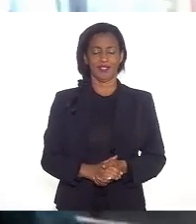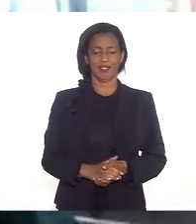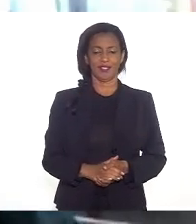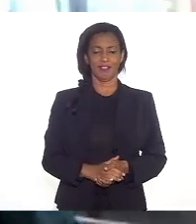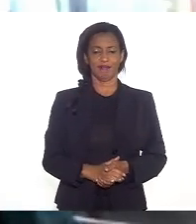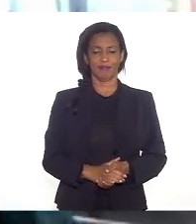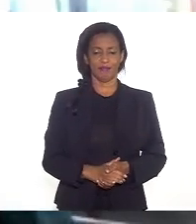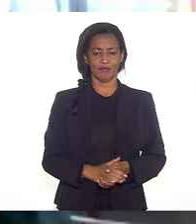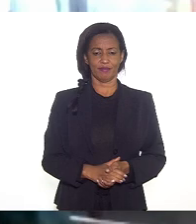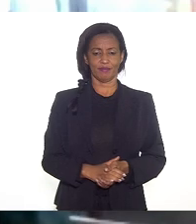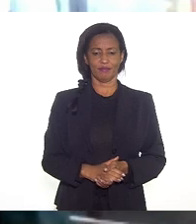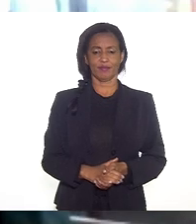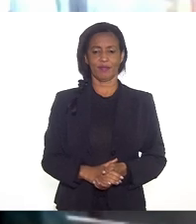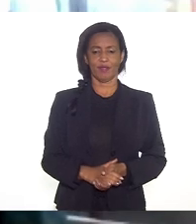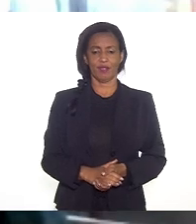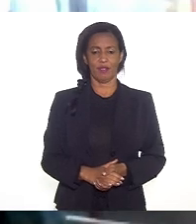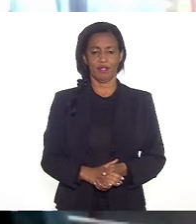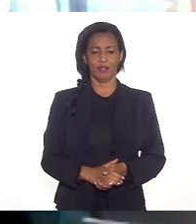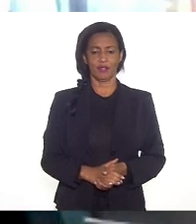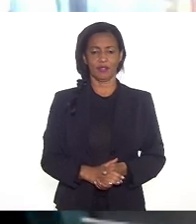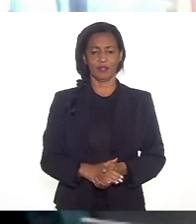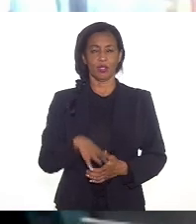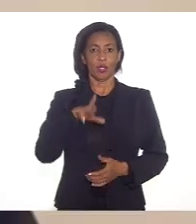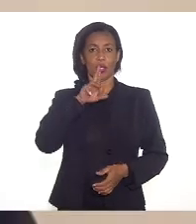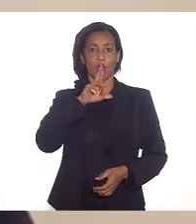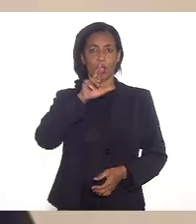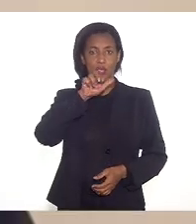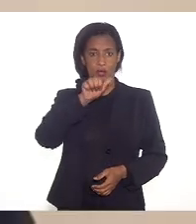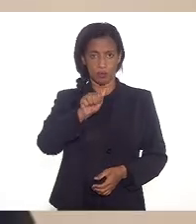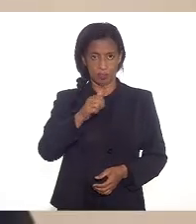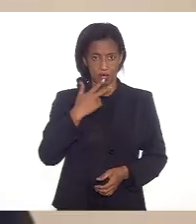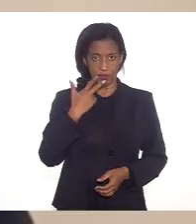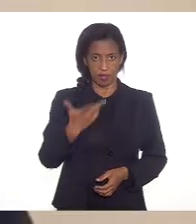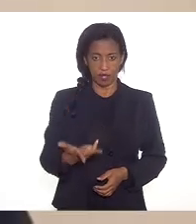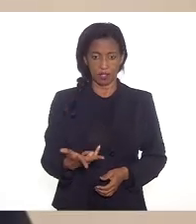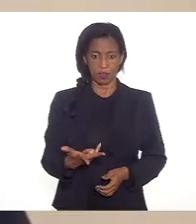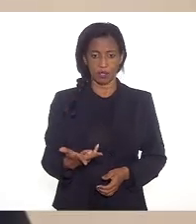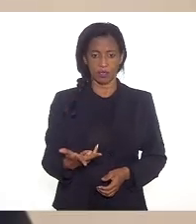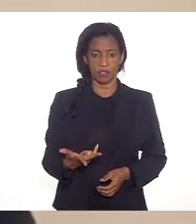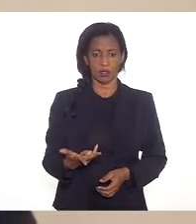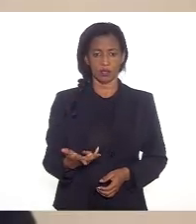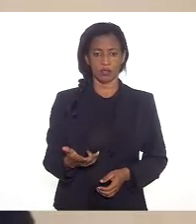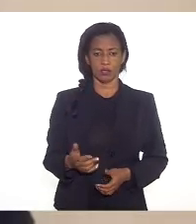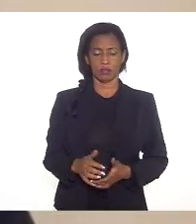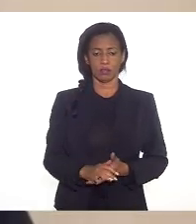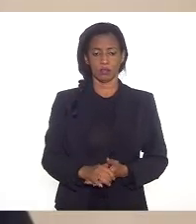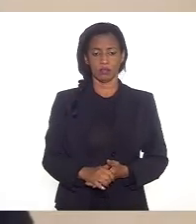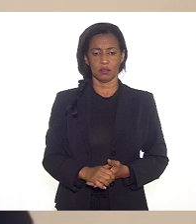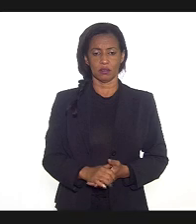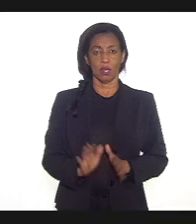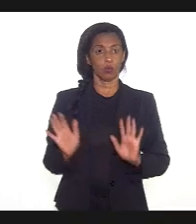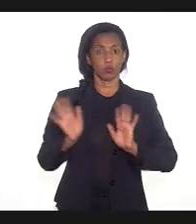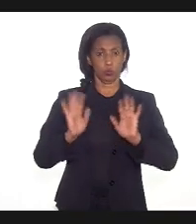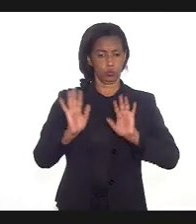só. Deputado Rodrigo Amorim quer falar? Eu passo a palavra para o deputado Luiz Paulo.